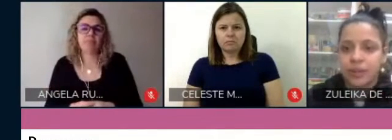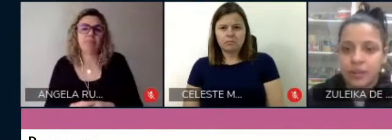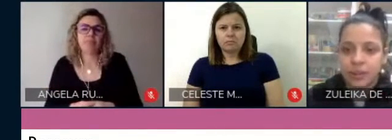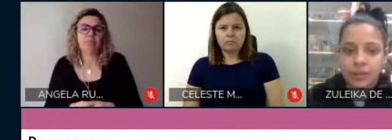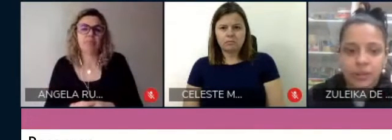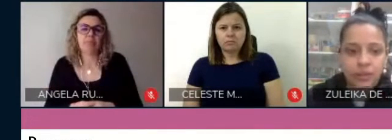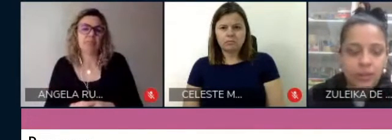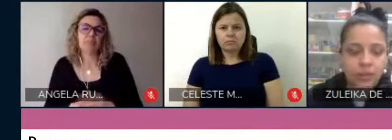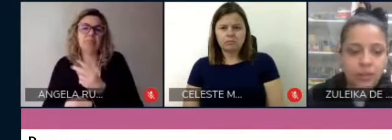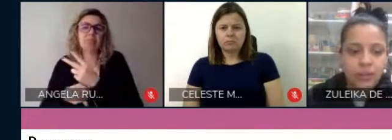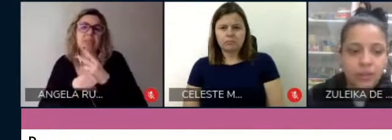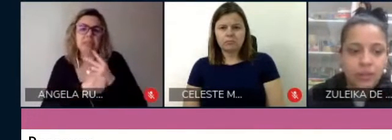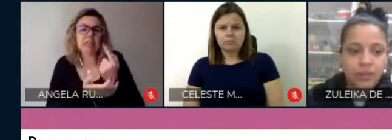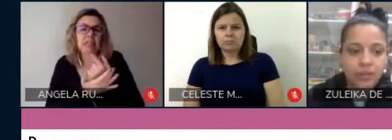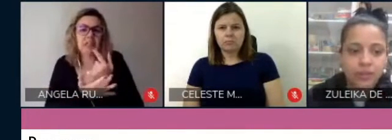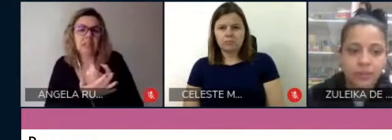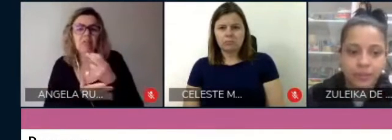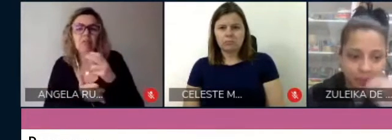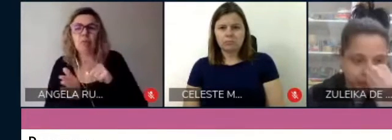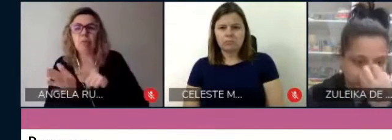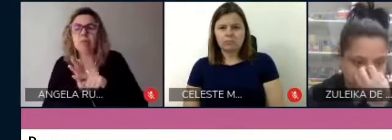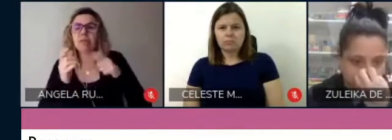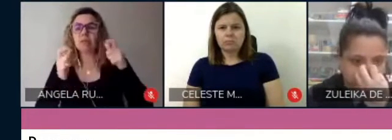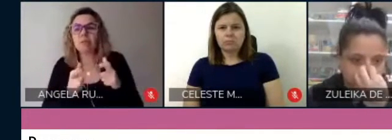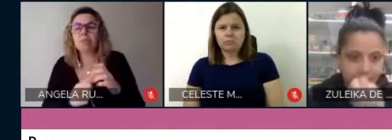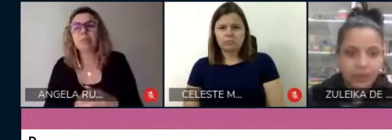retirar livros ou pesquisa no local.